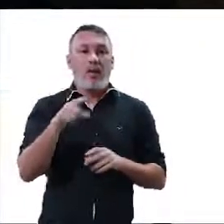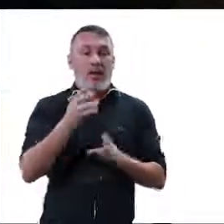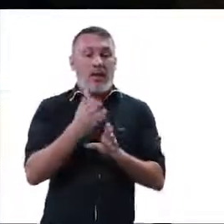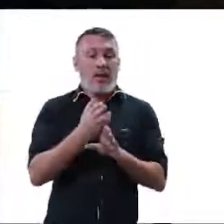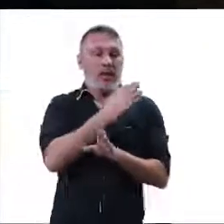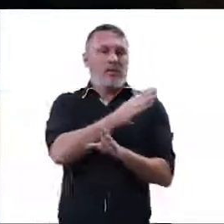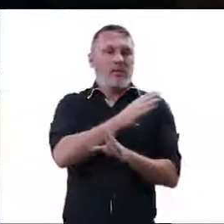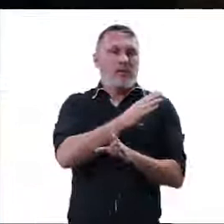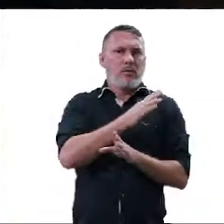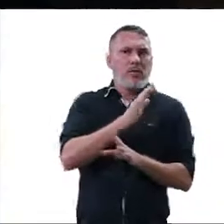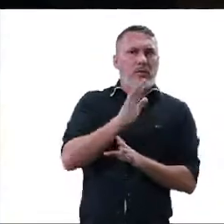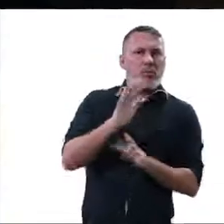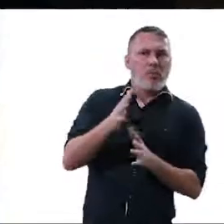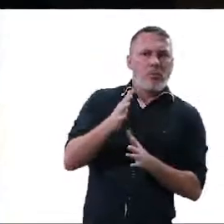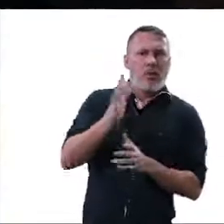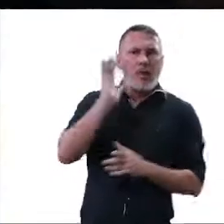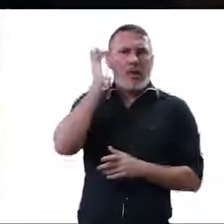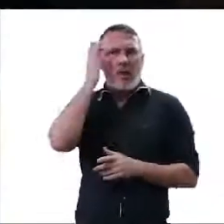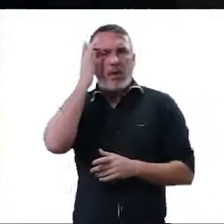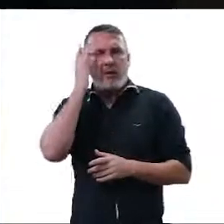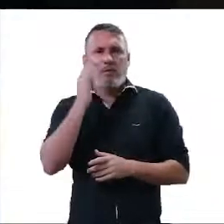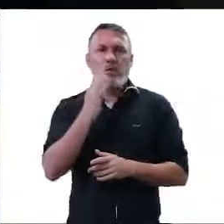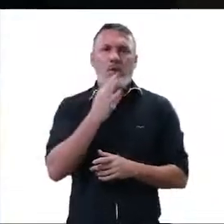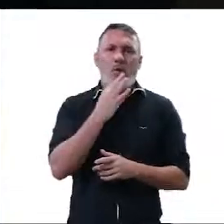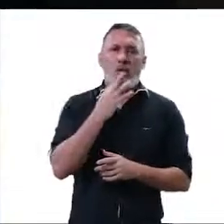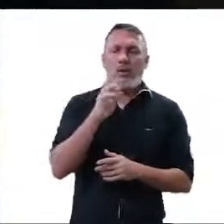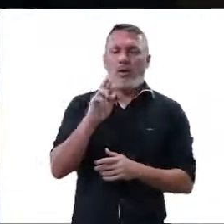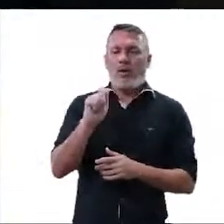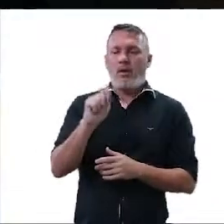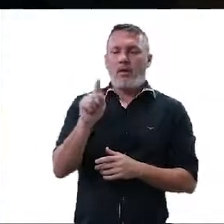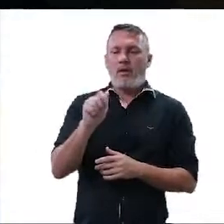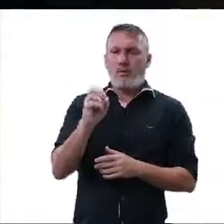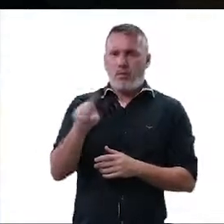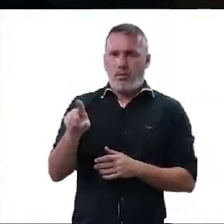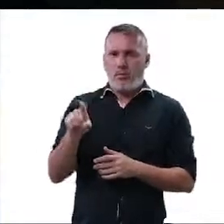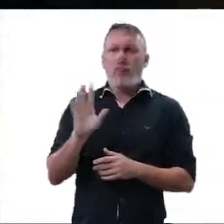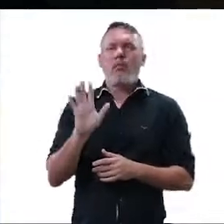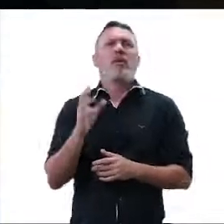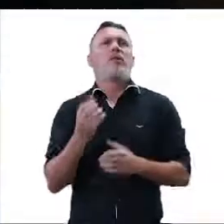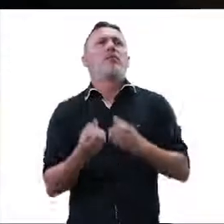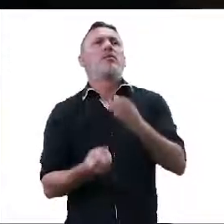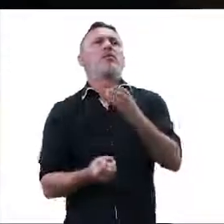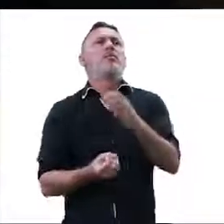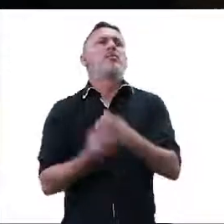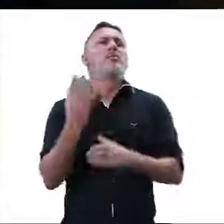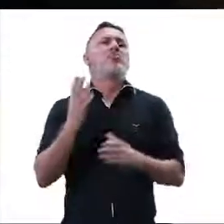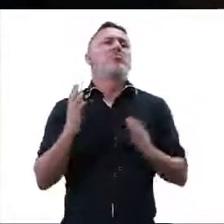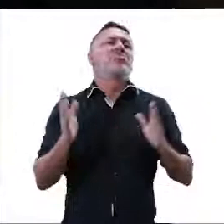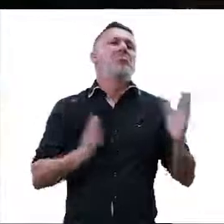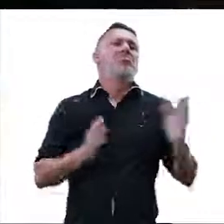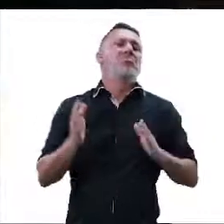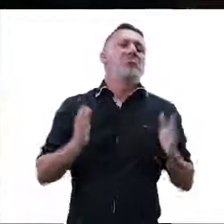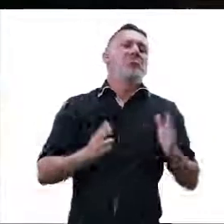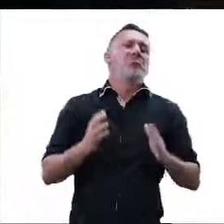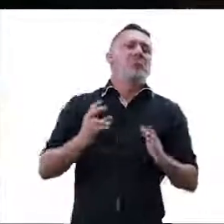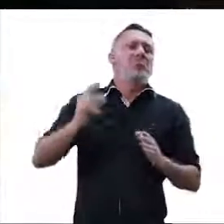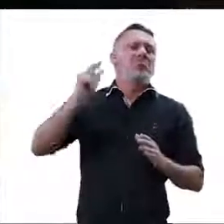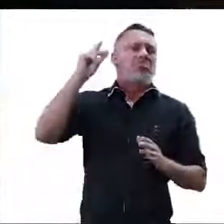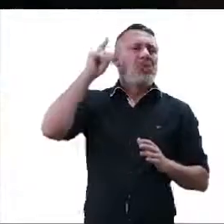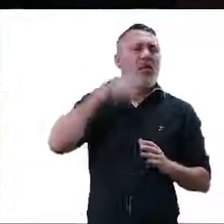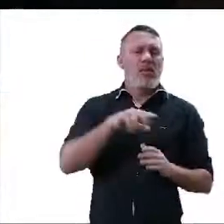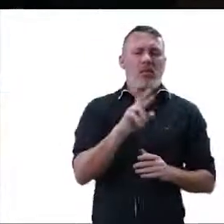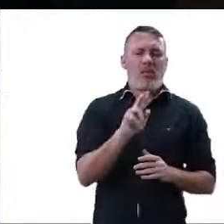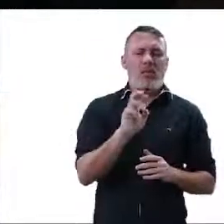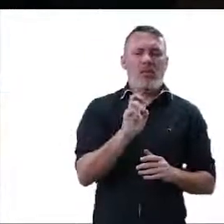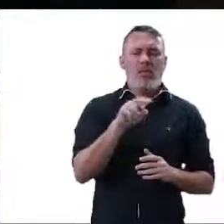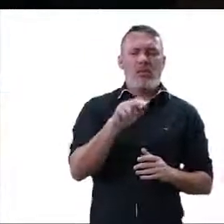né? E essa pré-concepção de razão, ela surge ali no período da Renascença,